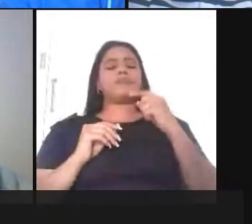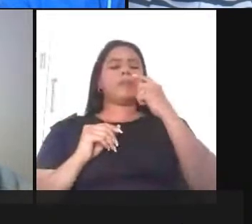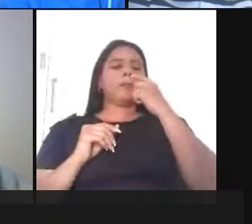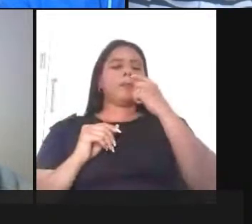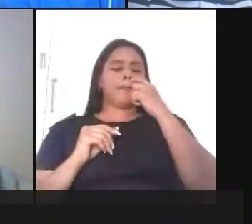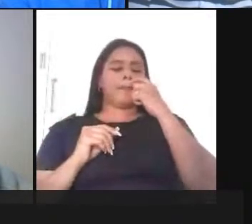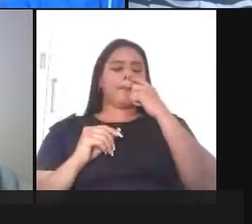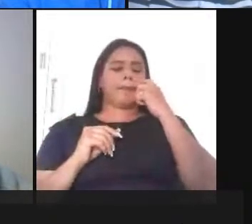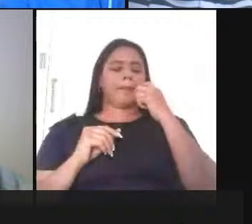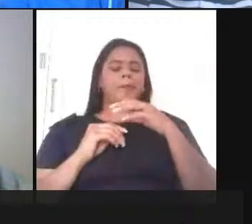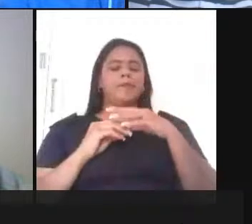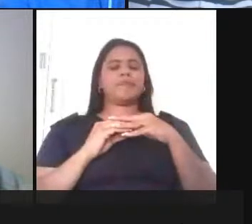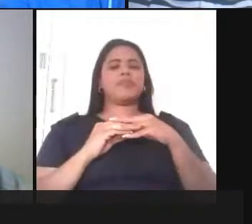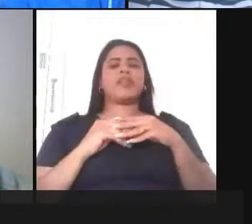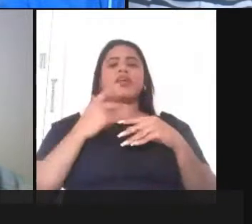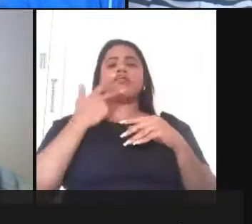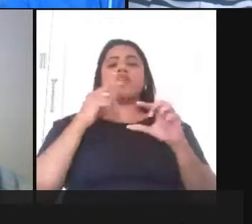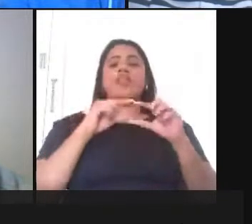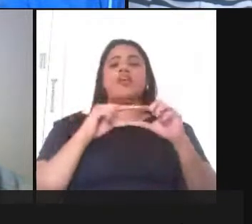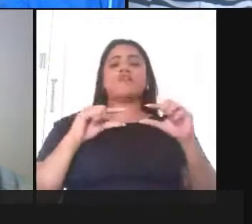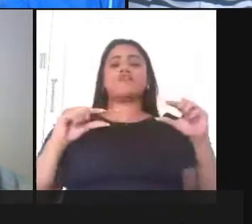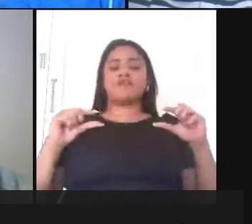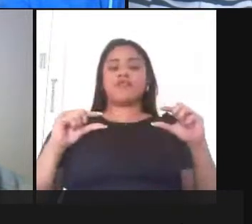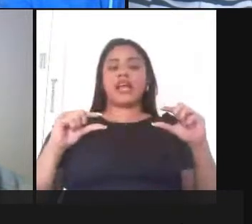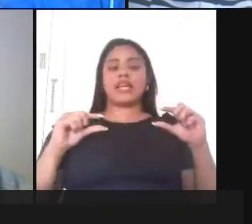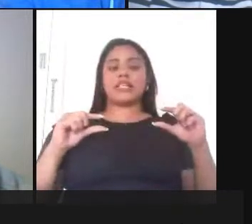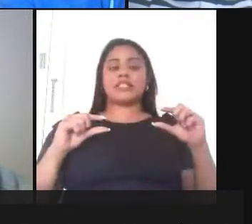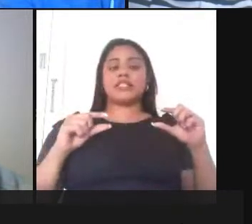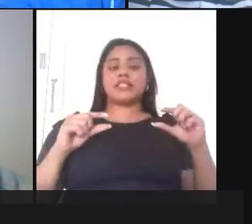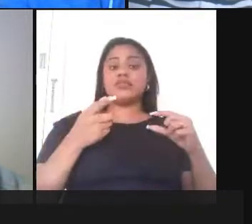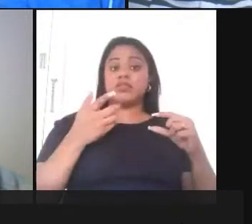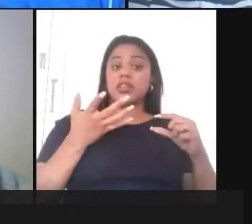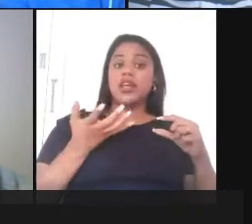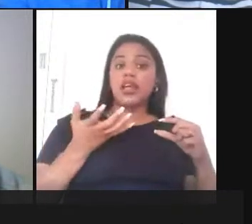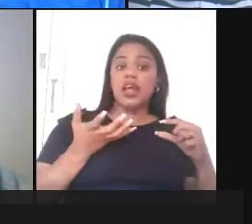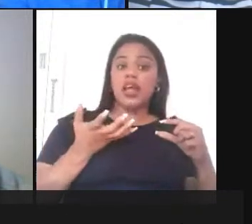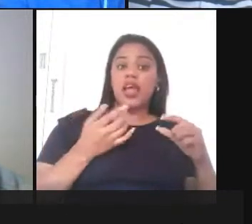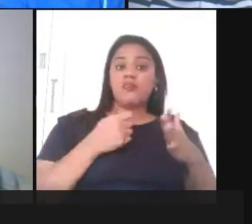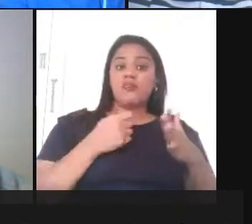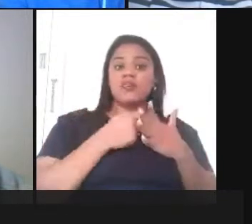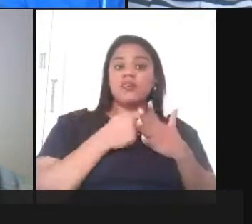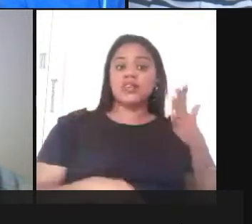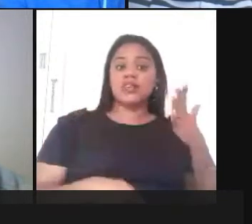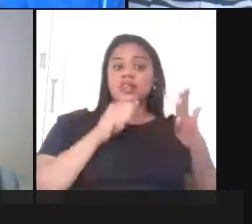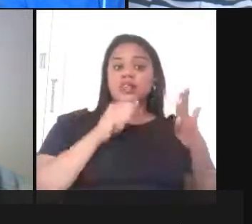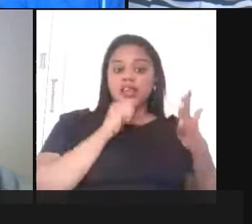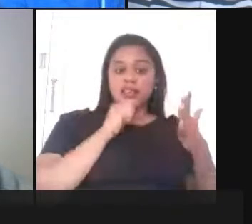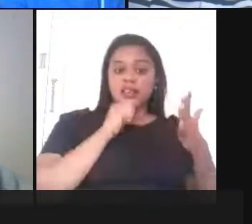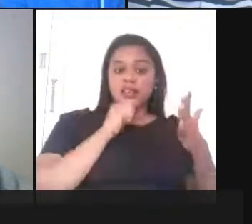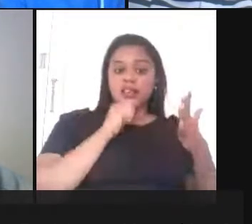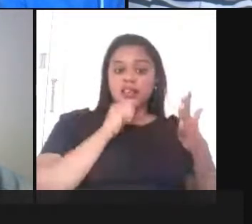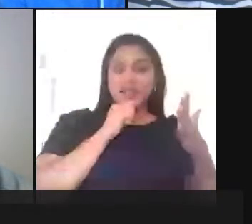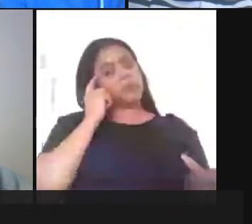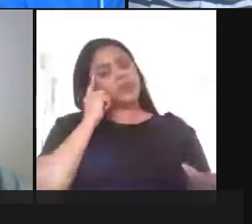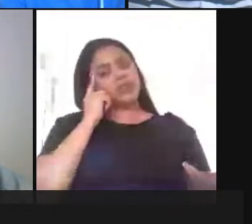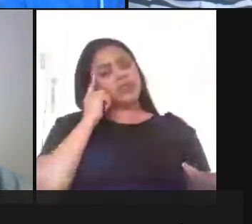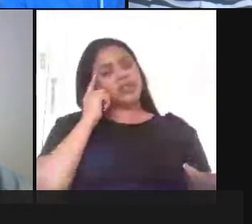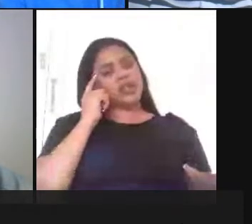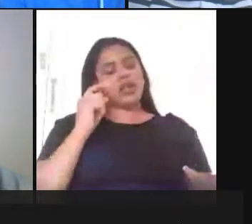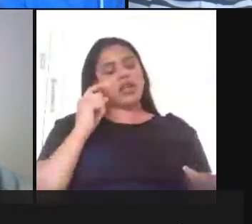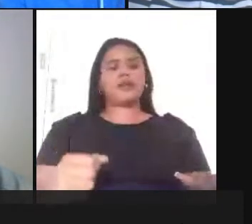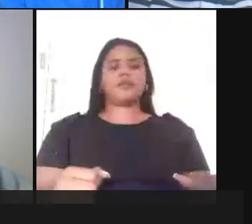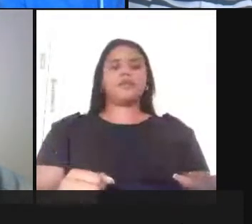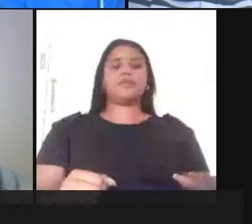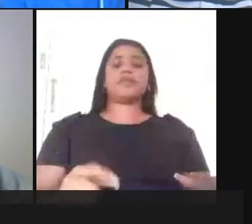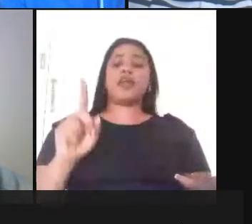coisa que tu queres ler que ainda não foi escrita, então tu tens que escrevê-la. Então, eu parto muito desse lugar. Eu gostaria de ter lido isto, eu gostaria de